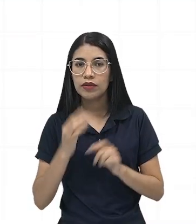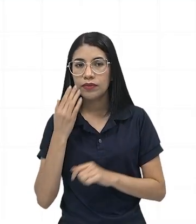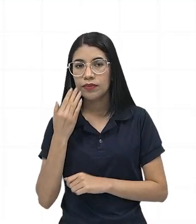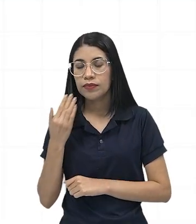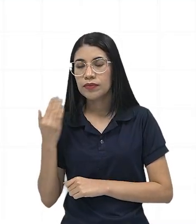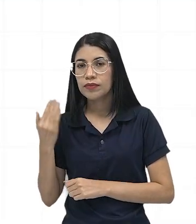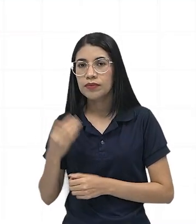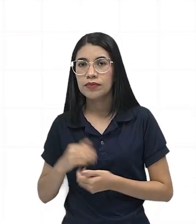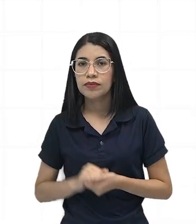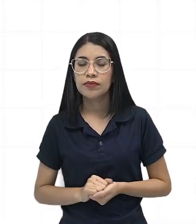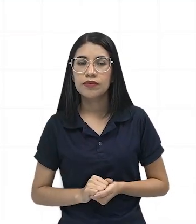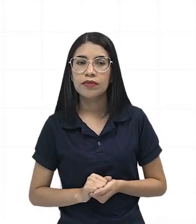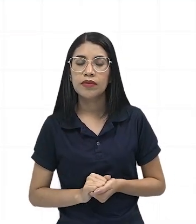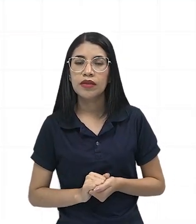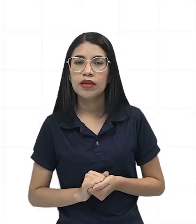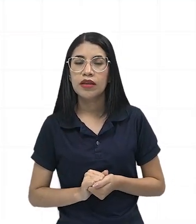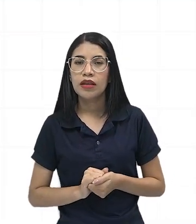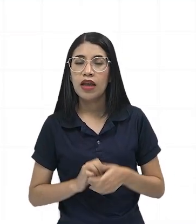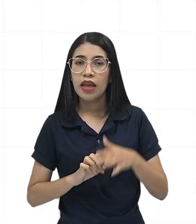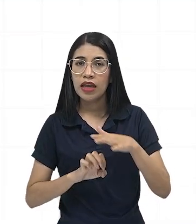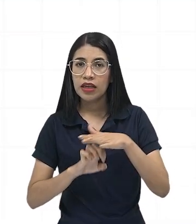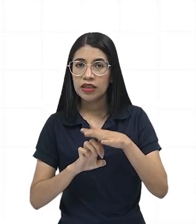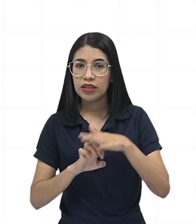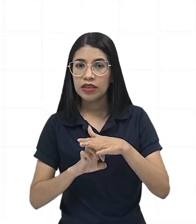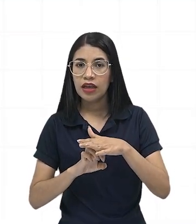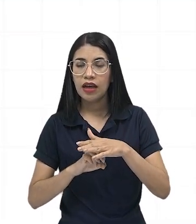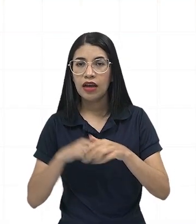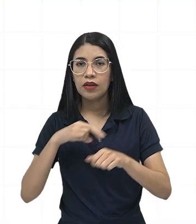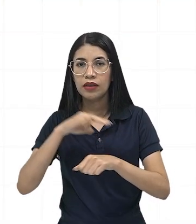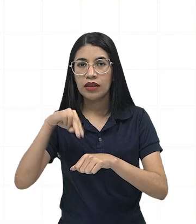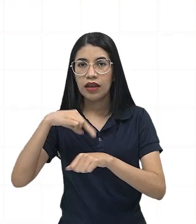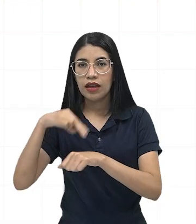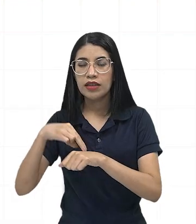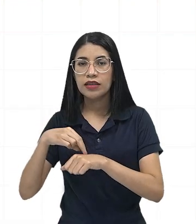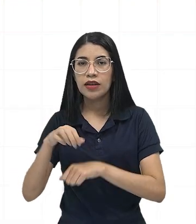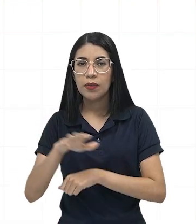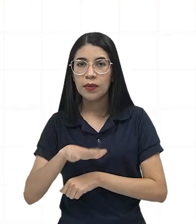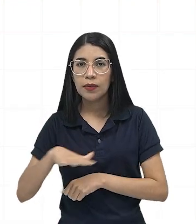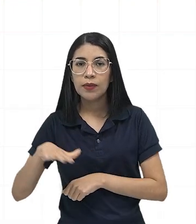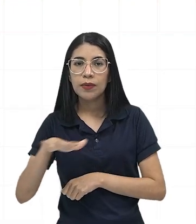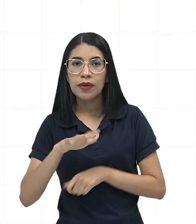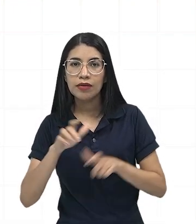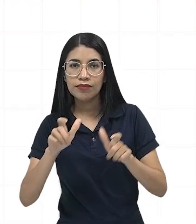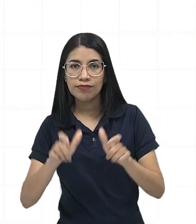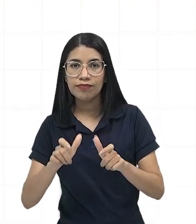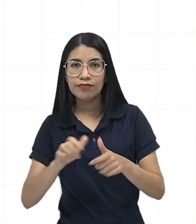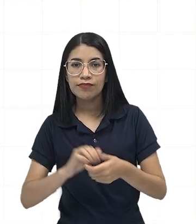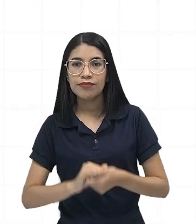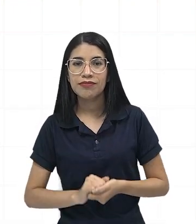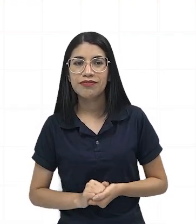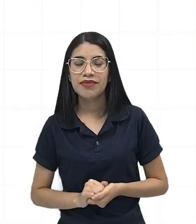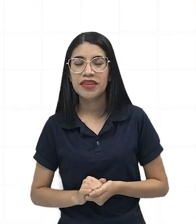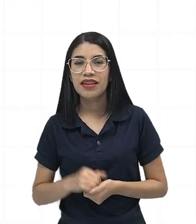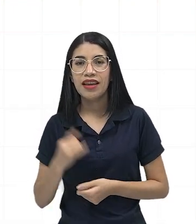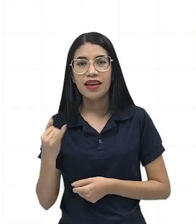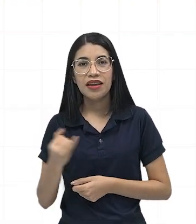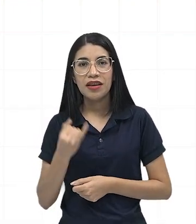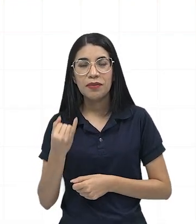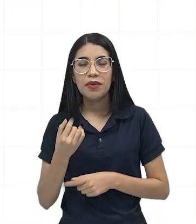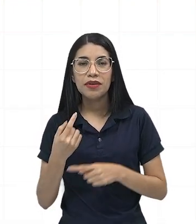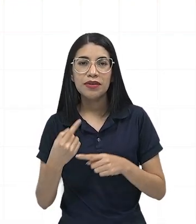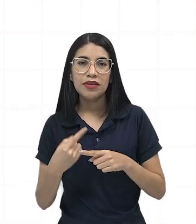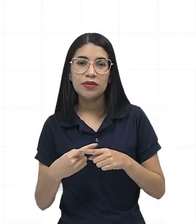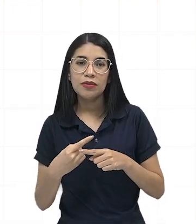os conceitos de Estado, nação e território. São